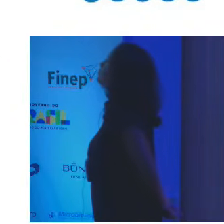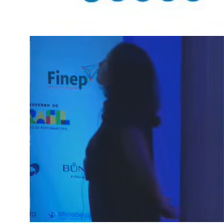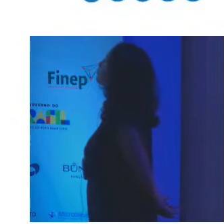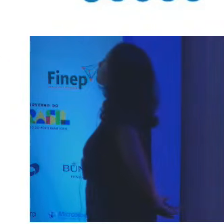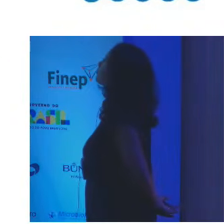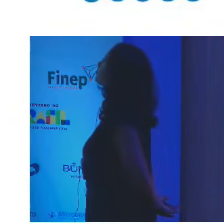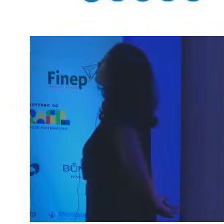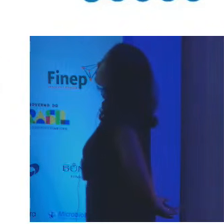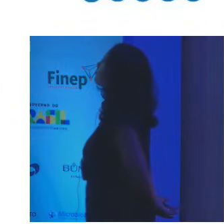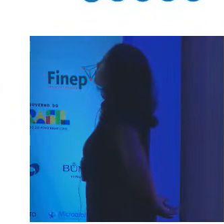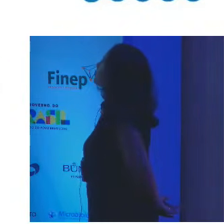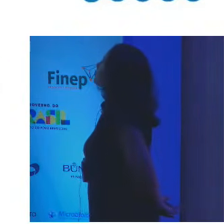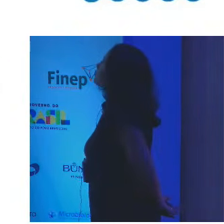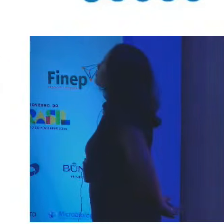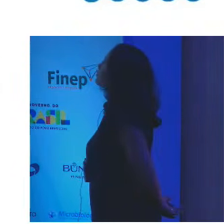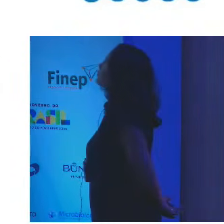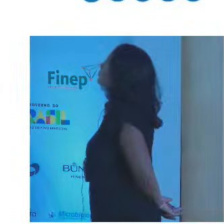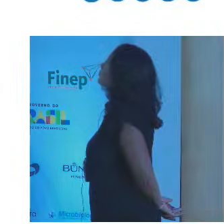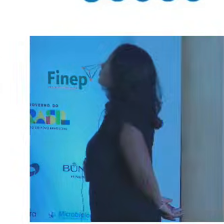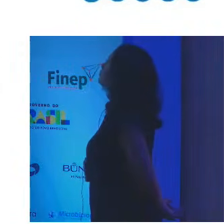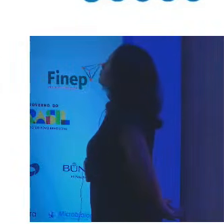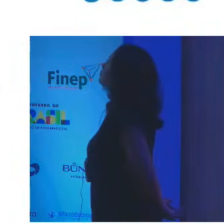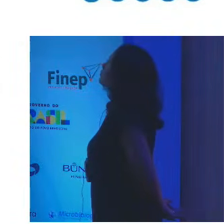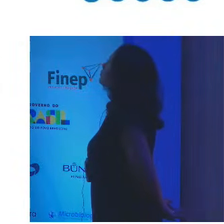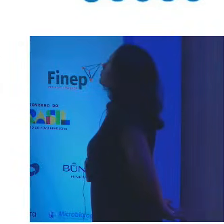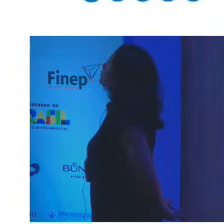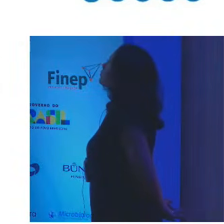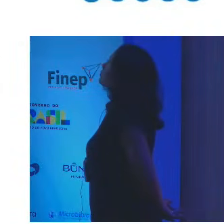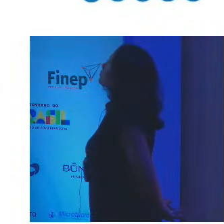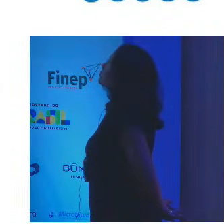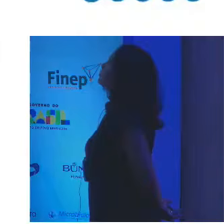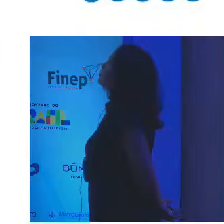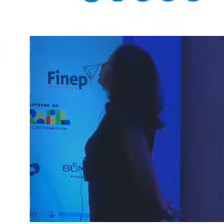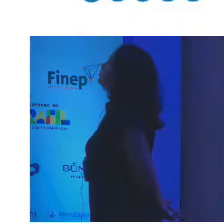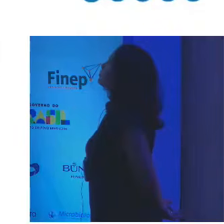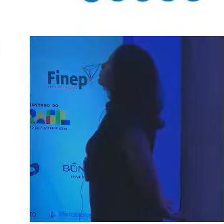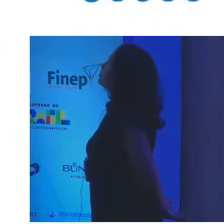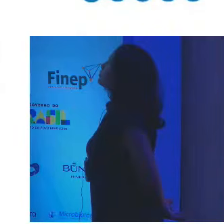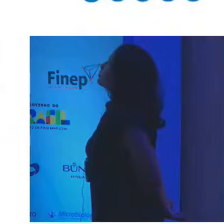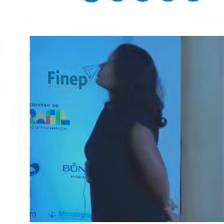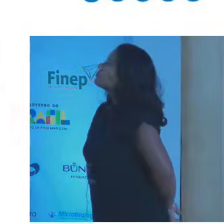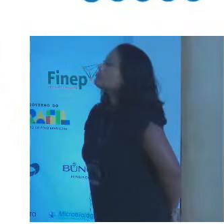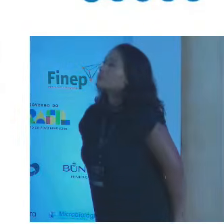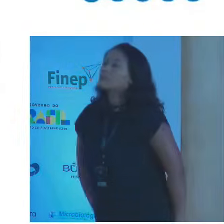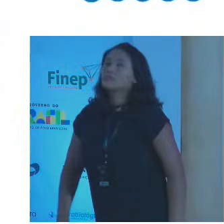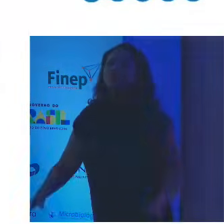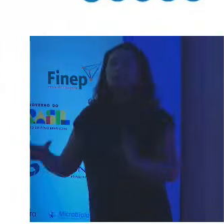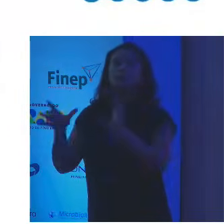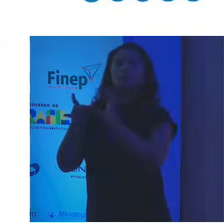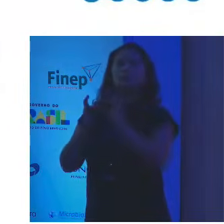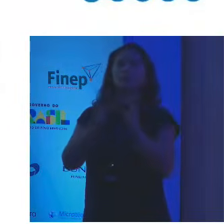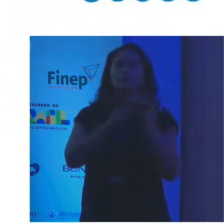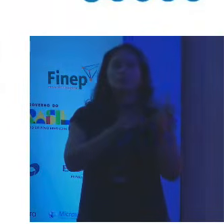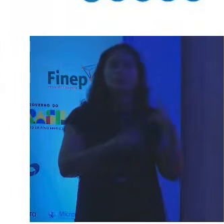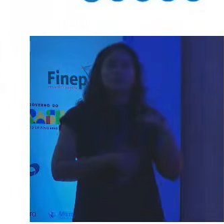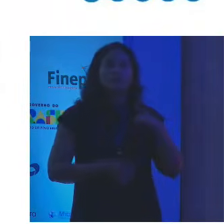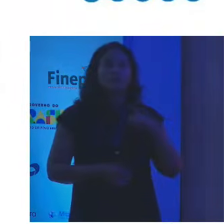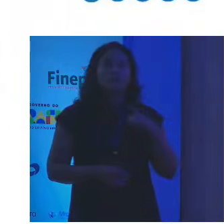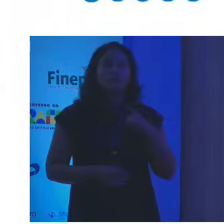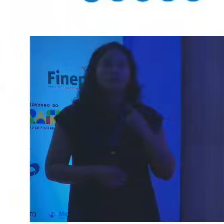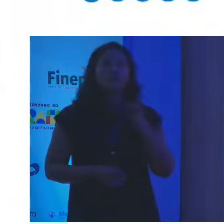Destaquei isso também porque está tudo interligado, né? Na verdade, nessa região da Foz do Amazonas, a gente